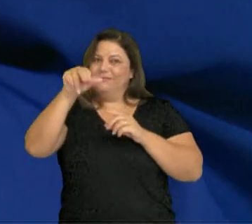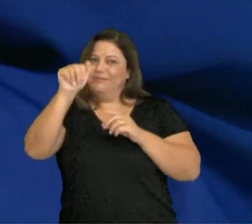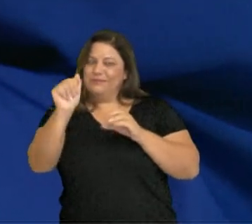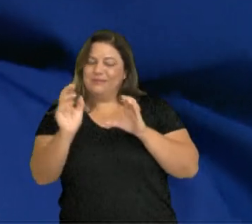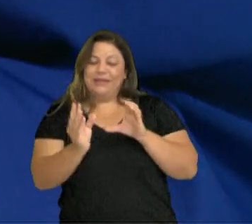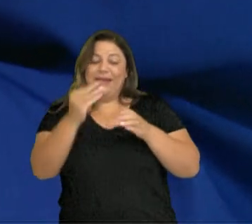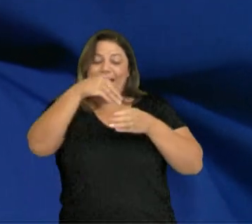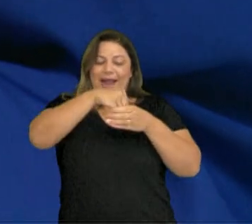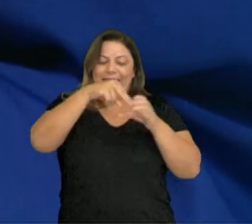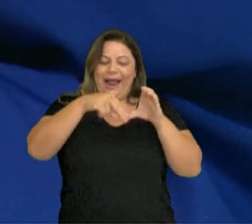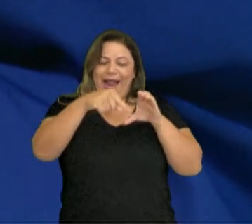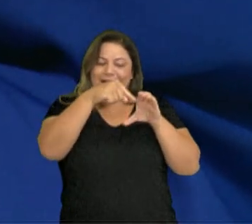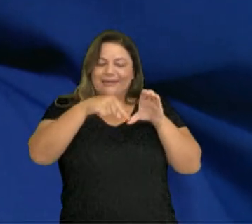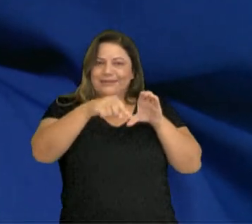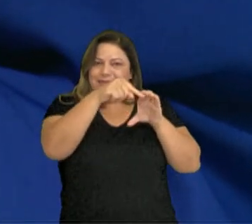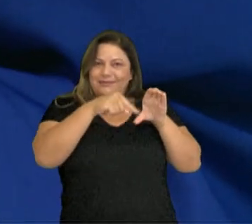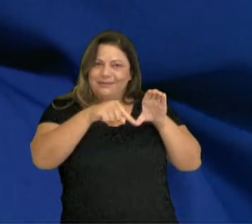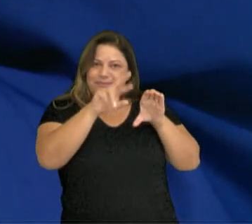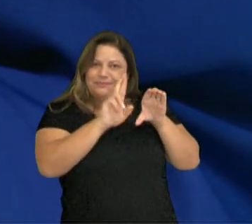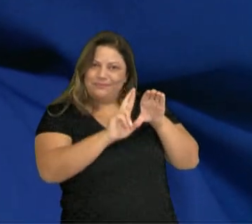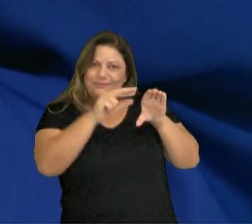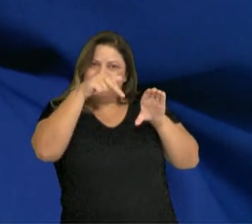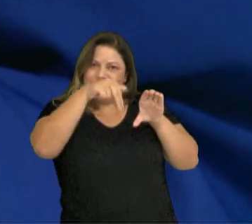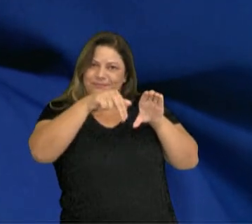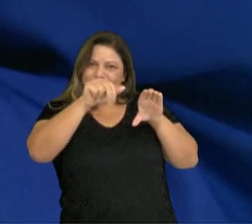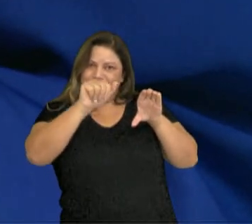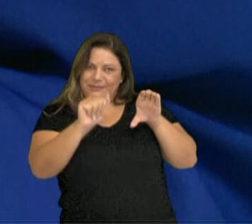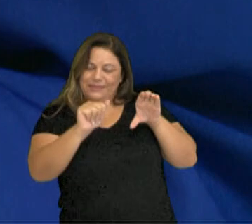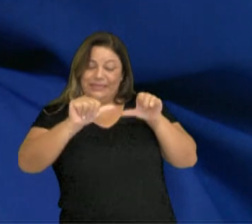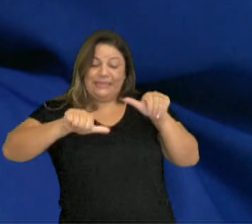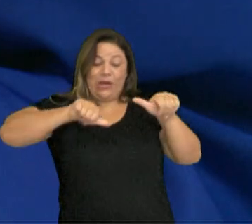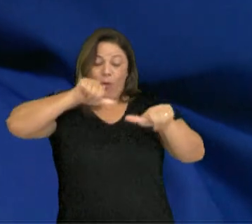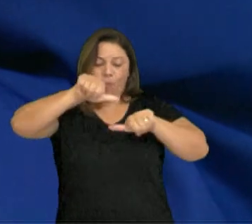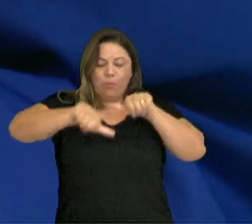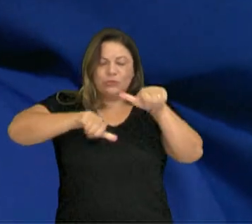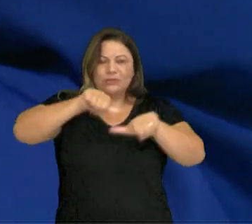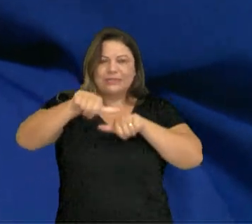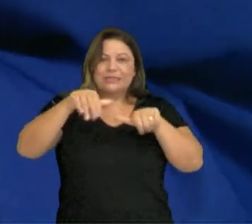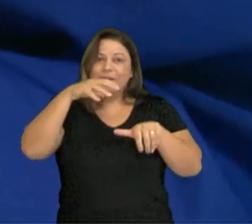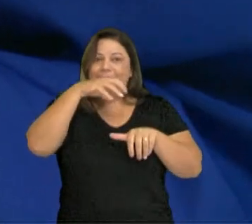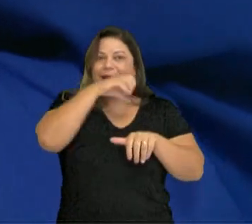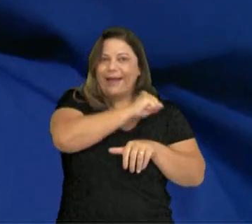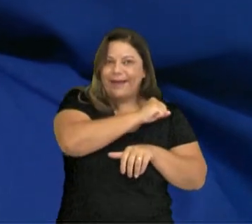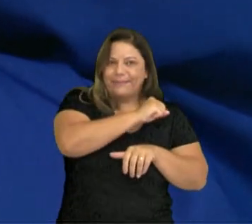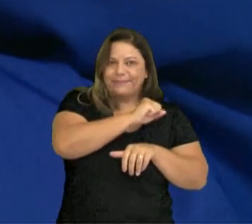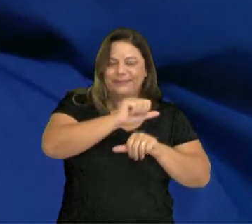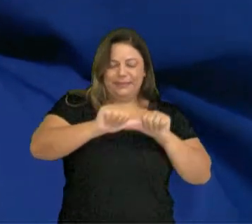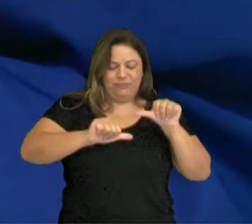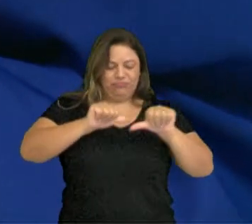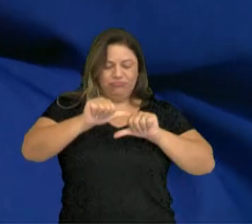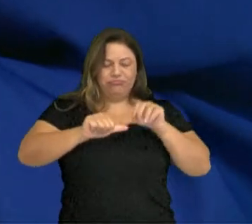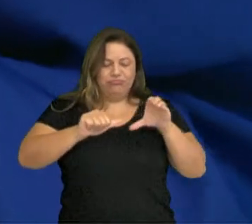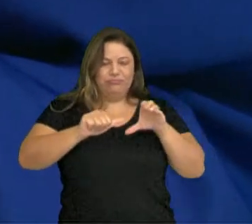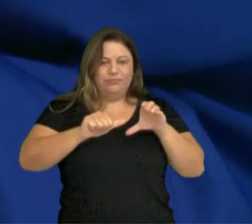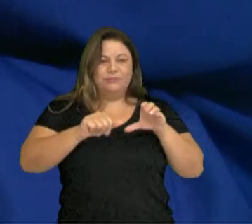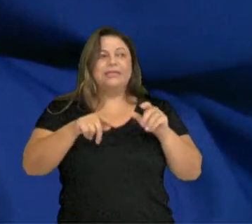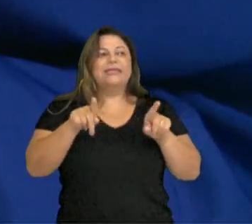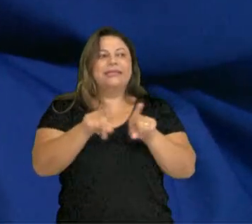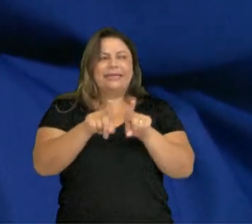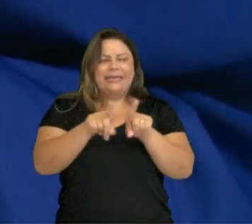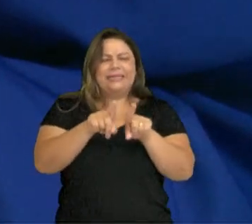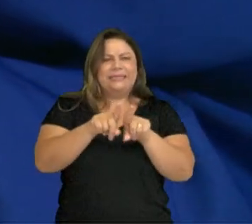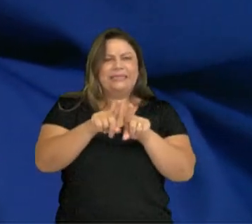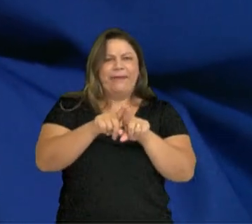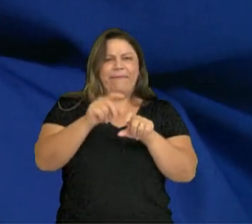esse RNA, por conta disso, ele sofre mutações mais rápidas, como a gente comentou na aula passada. E aqui a gente vê proteínas, né, que são